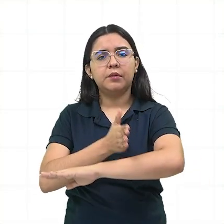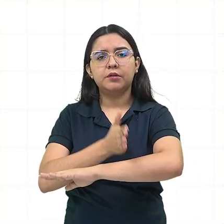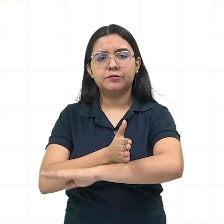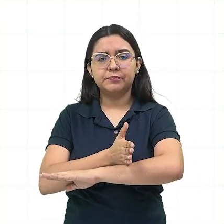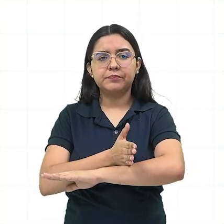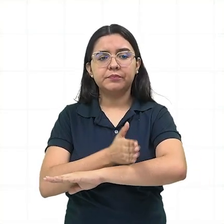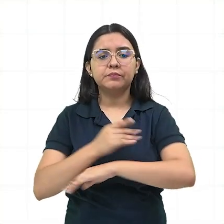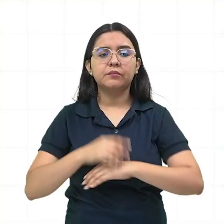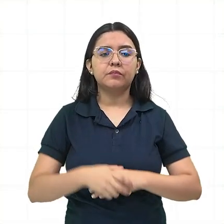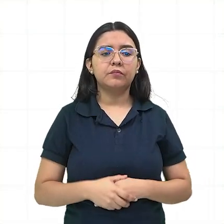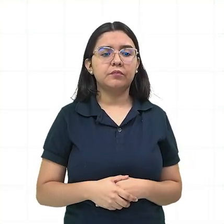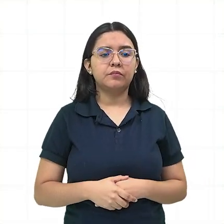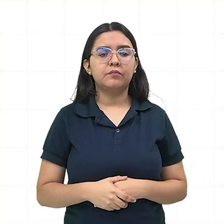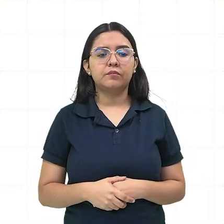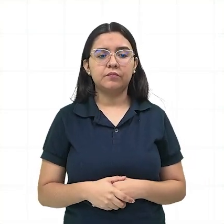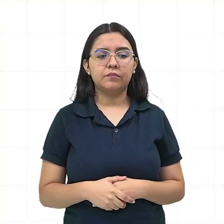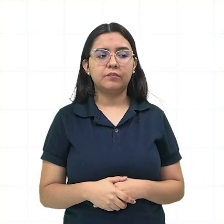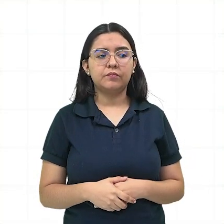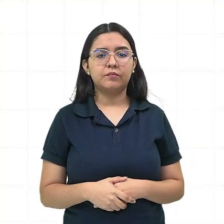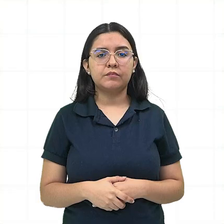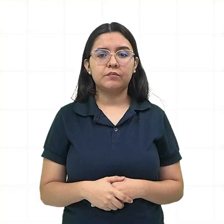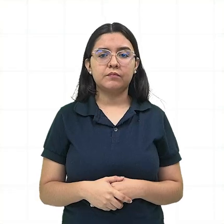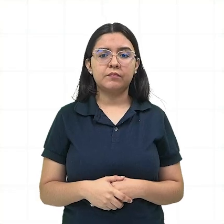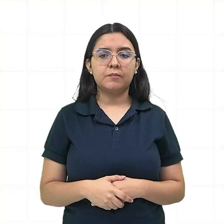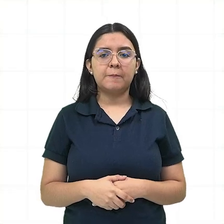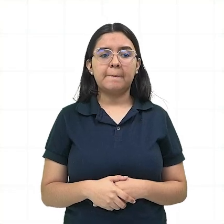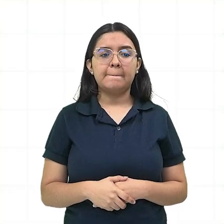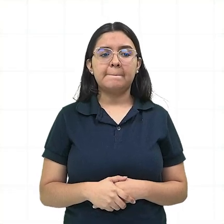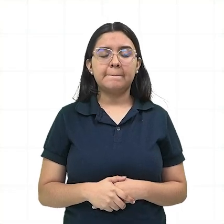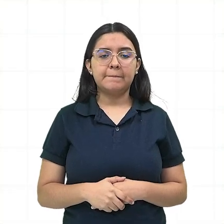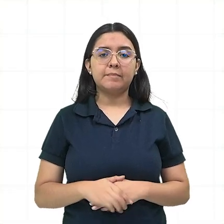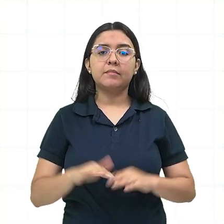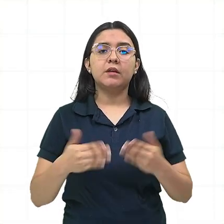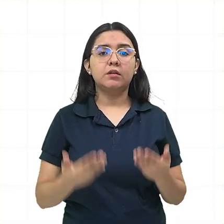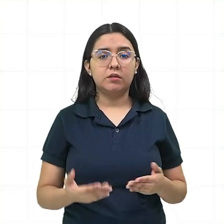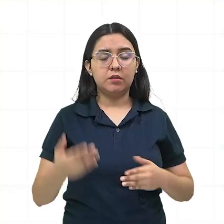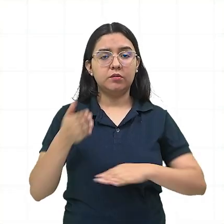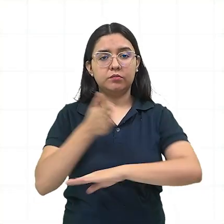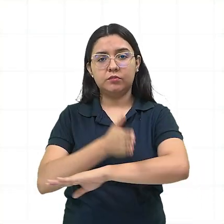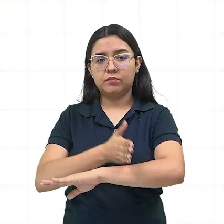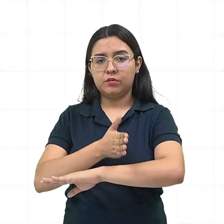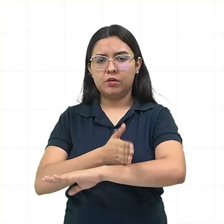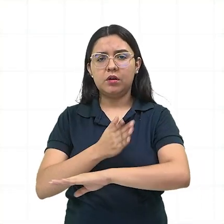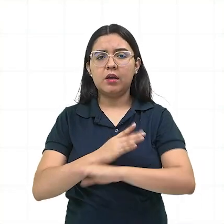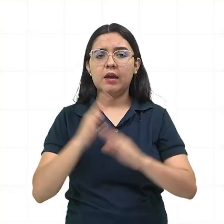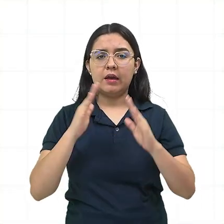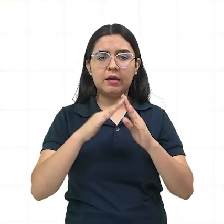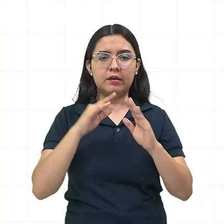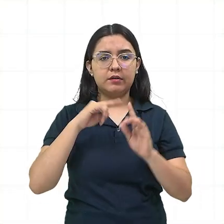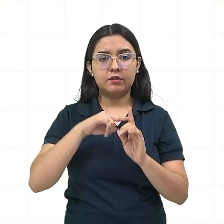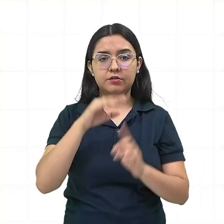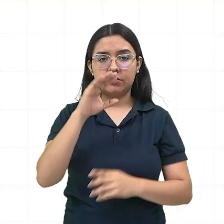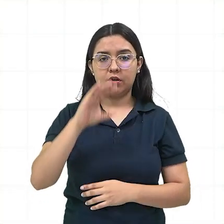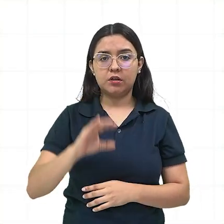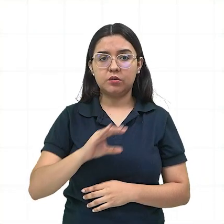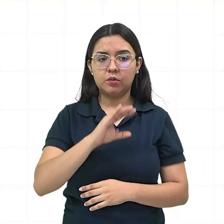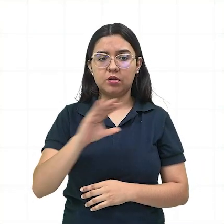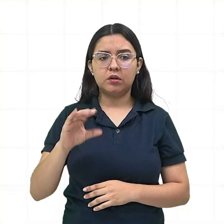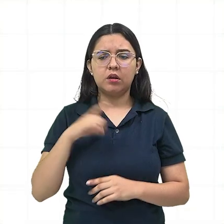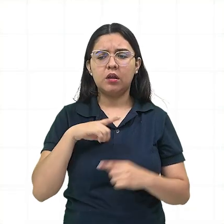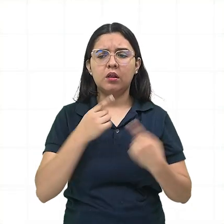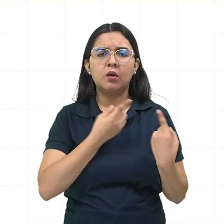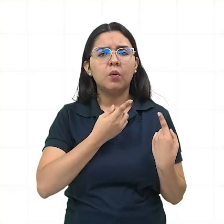medieval, na Idade Média, né, você vai ver a Igreja Católica